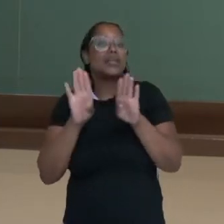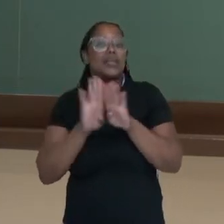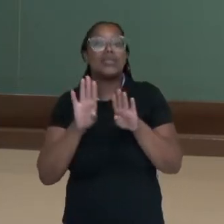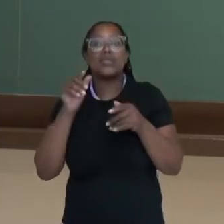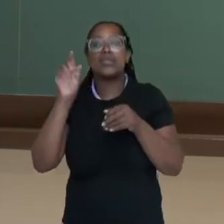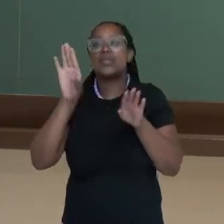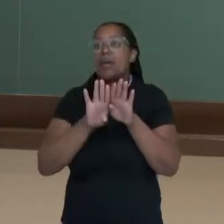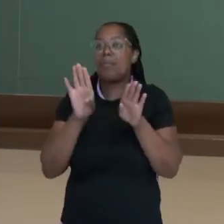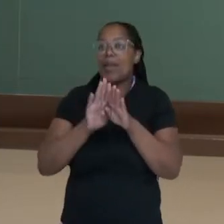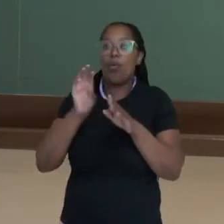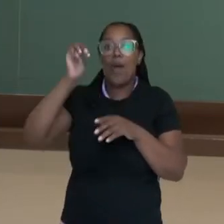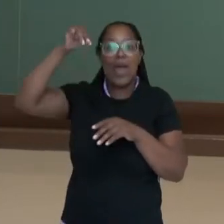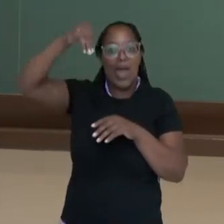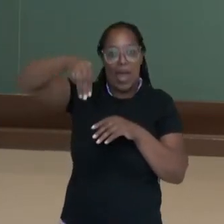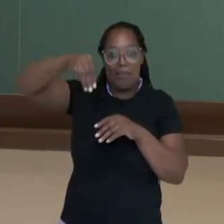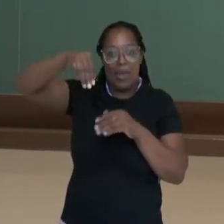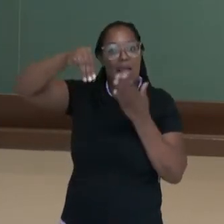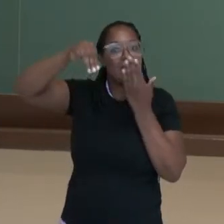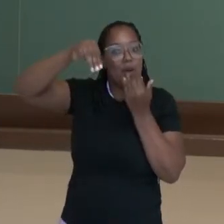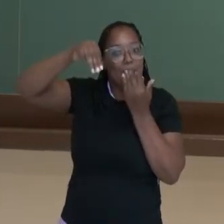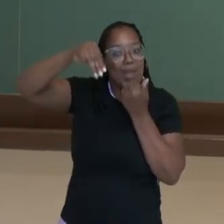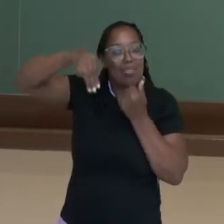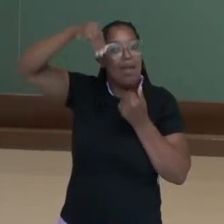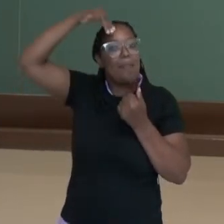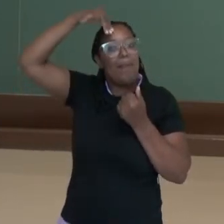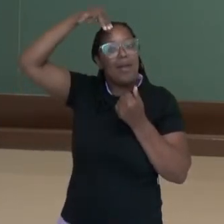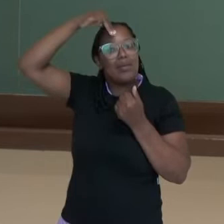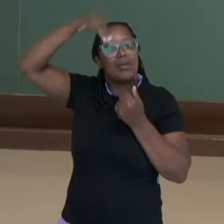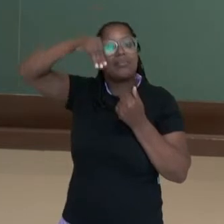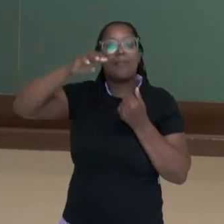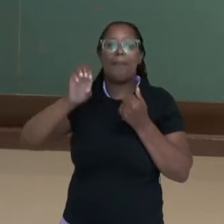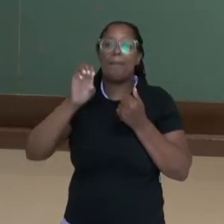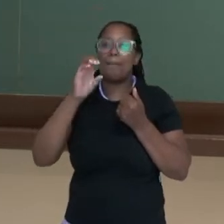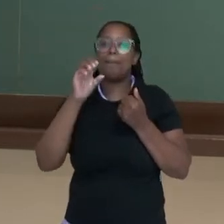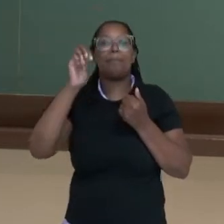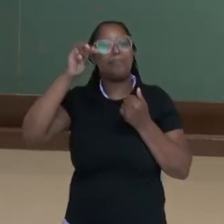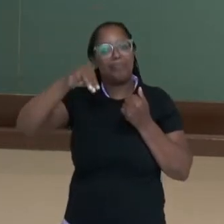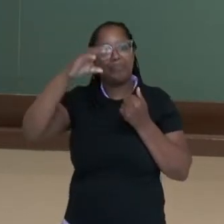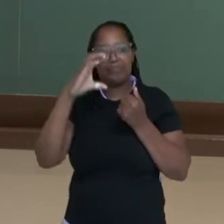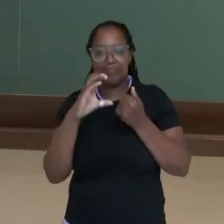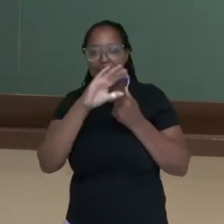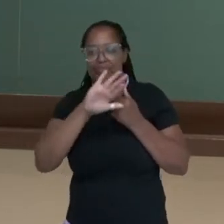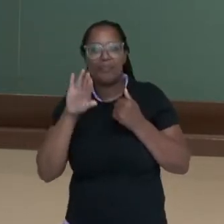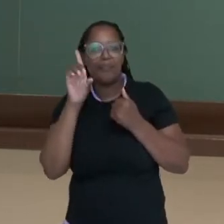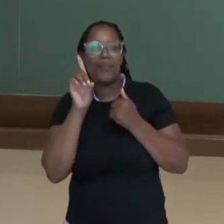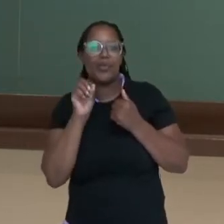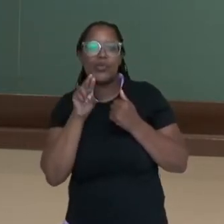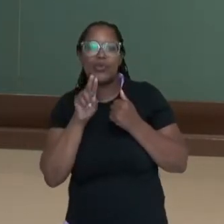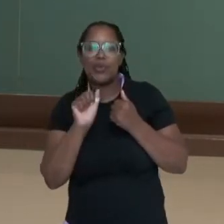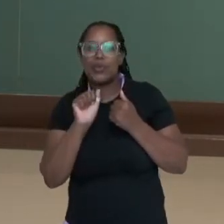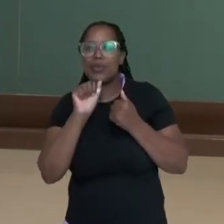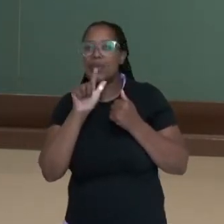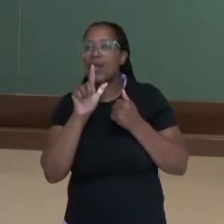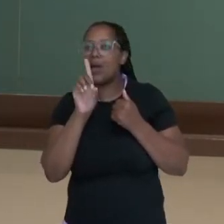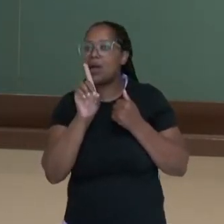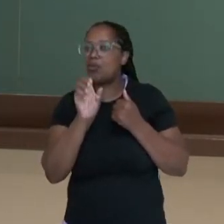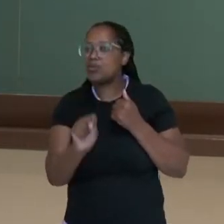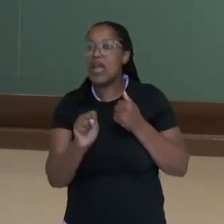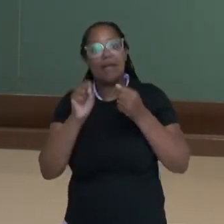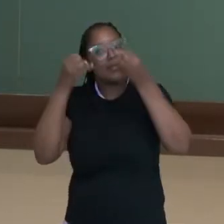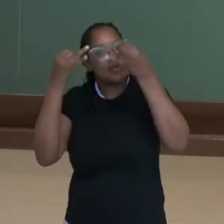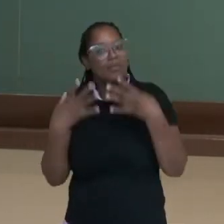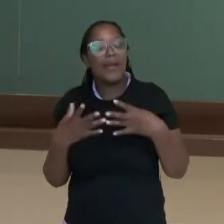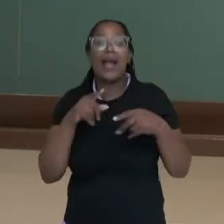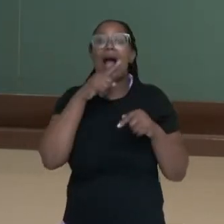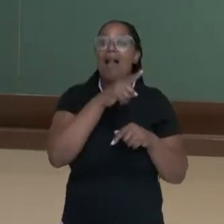do McDonald's, né? Veja, não precisa estar escrito McDonald's. Ah, professora, isso é daquele lugar em que eu gosto de comer, né? Aquele lugar